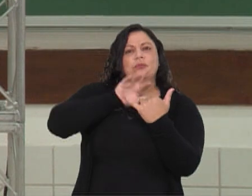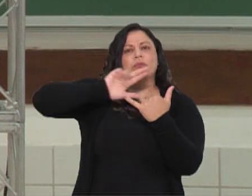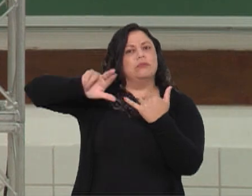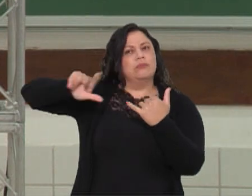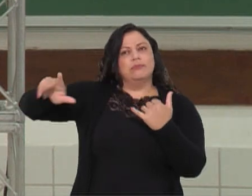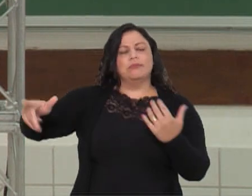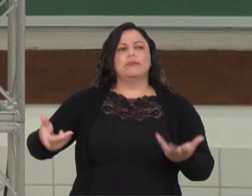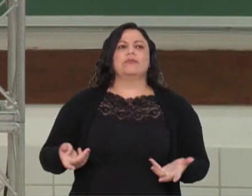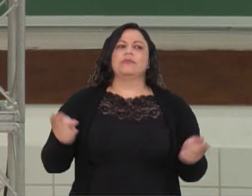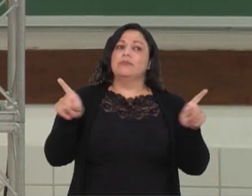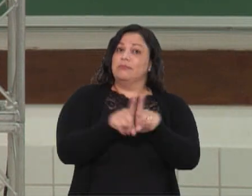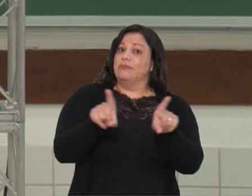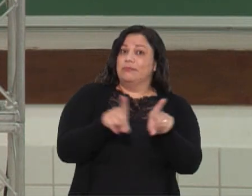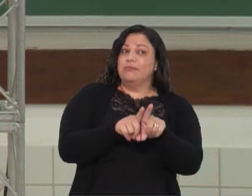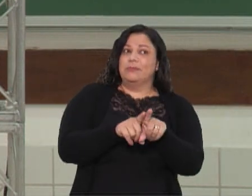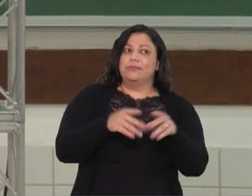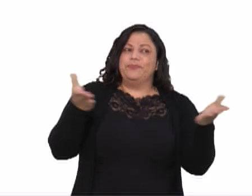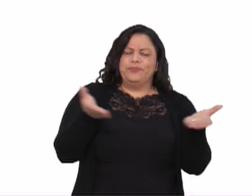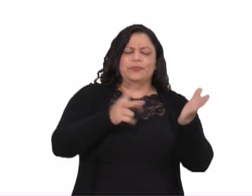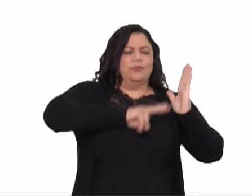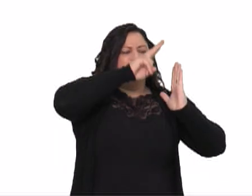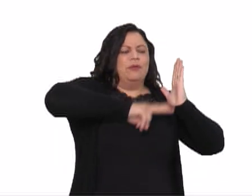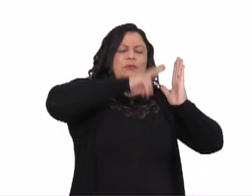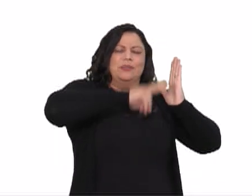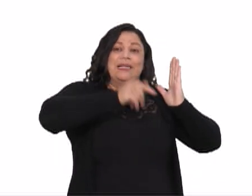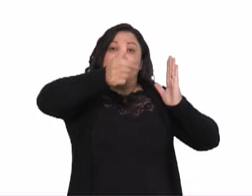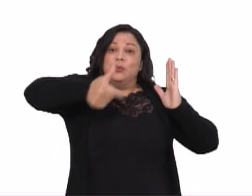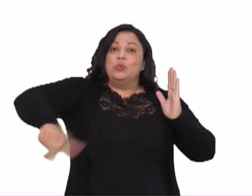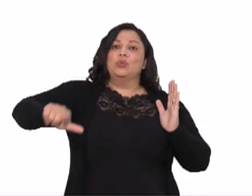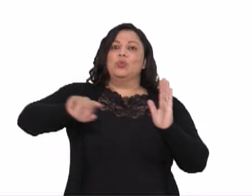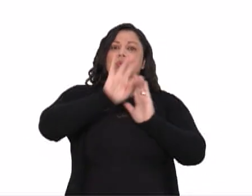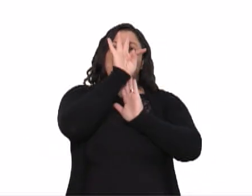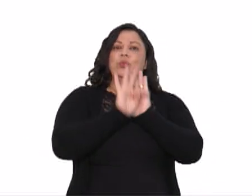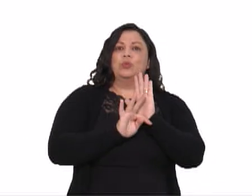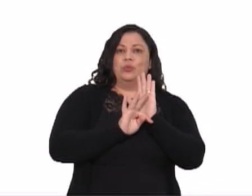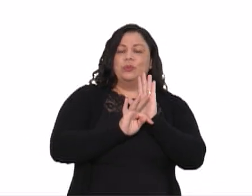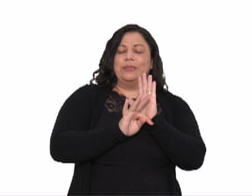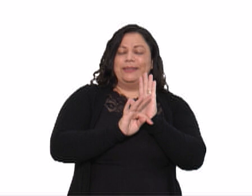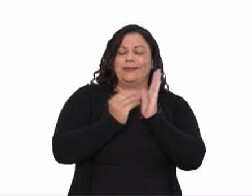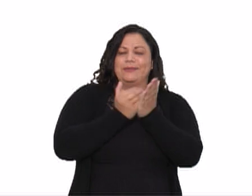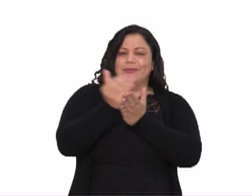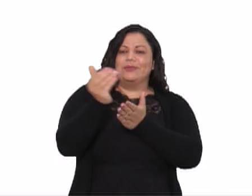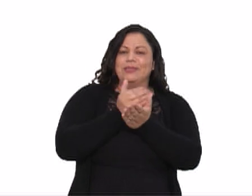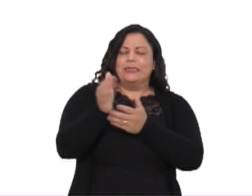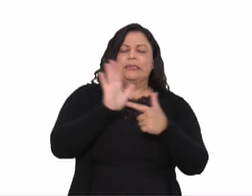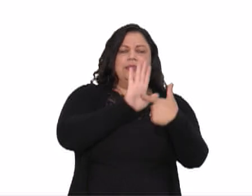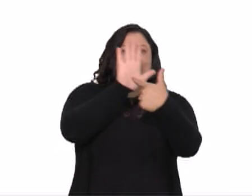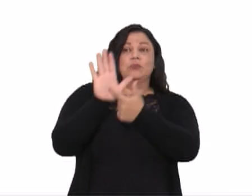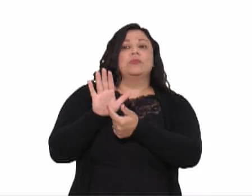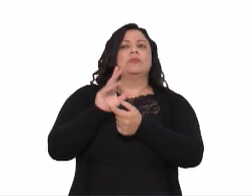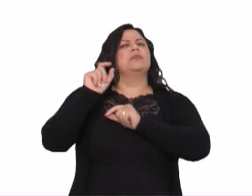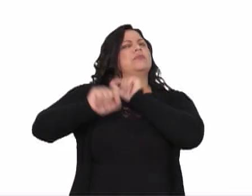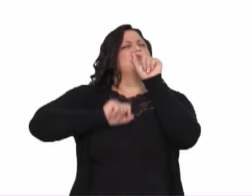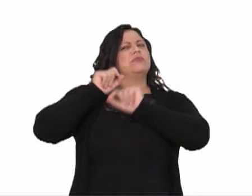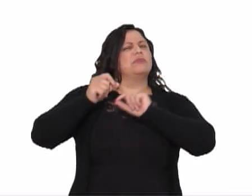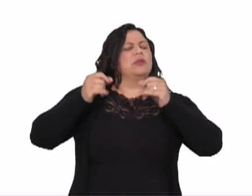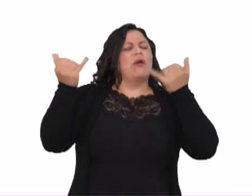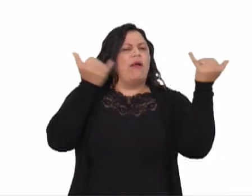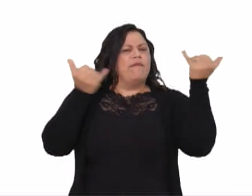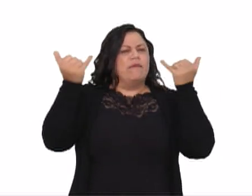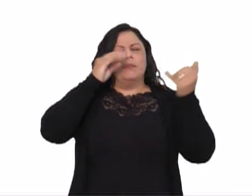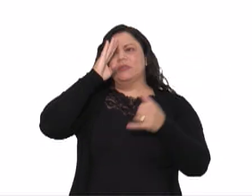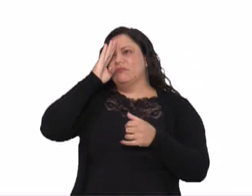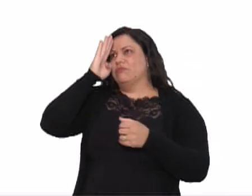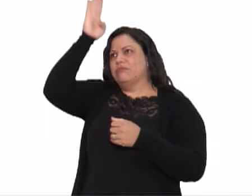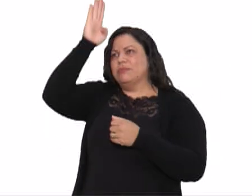E aí, vamos reler novamente o início do texto e vamos identificar qual a informação